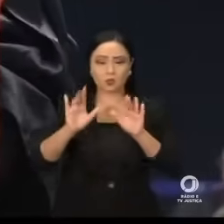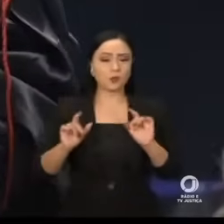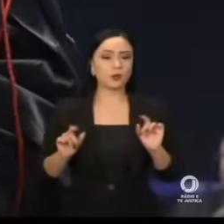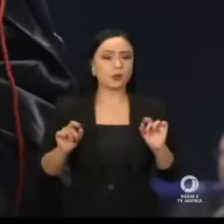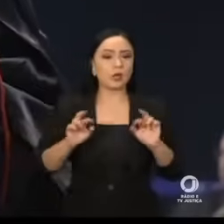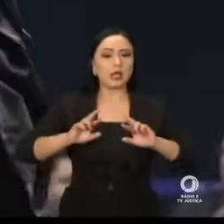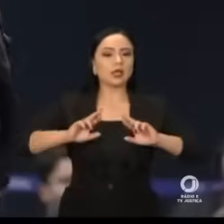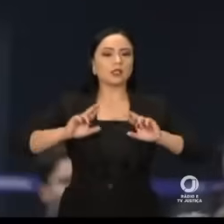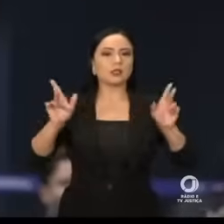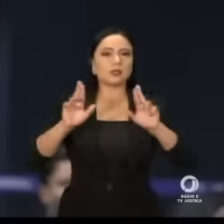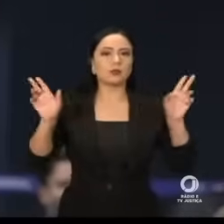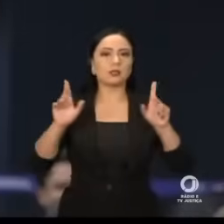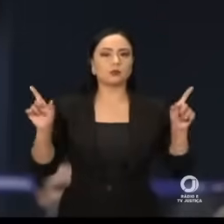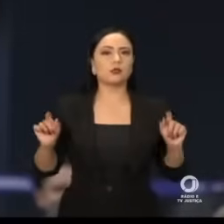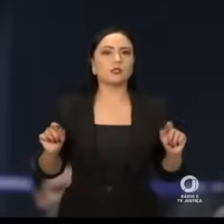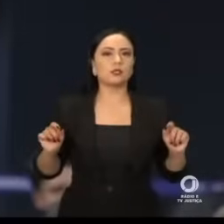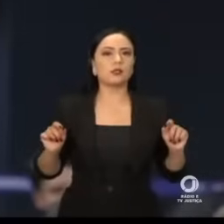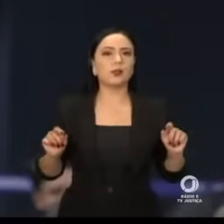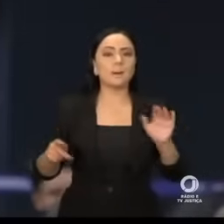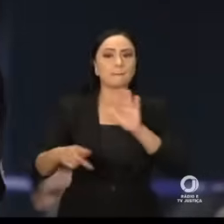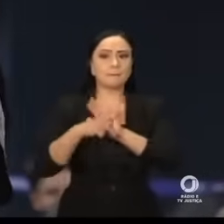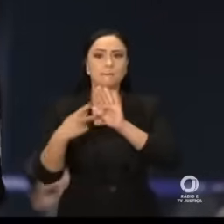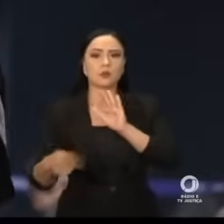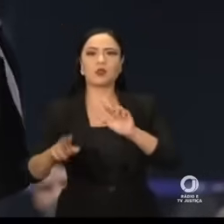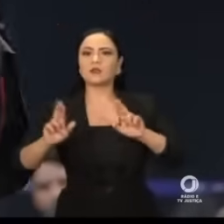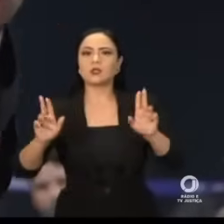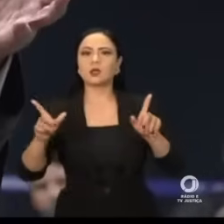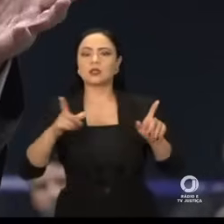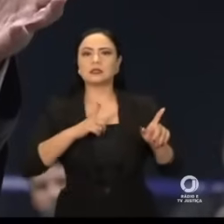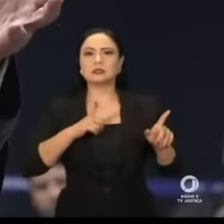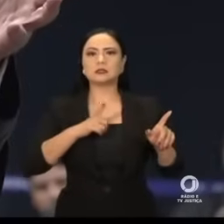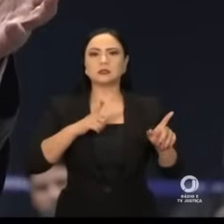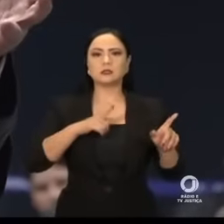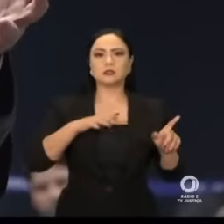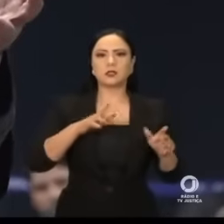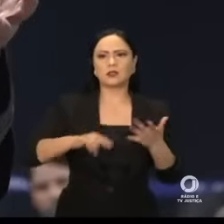não é exclusiva, ela tem congêneres no mundo.